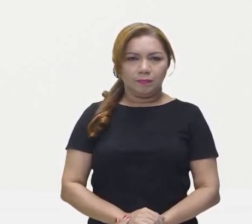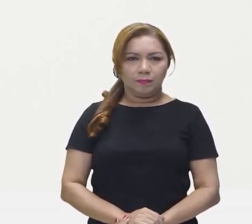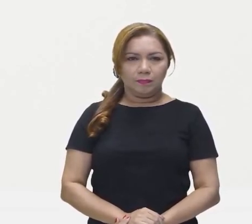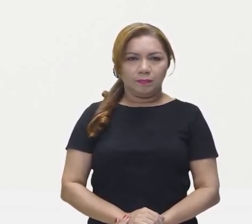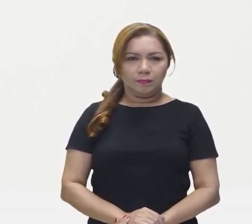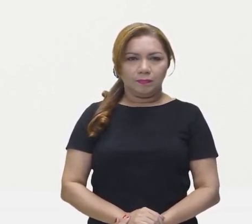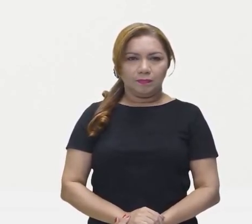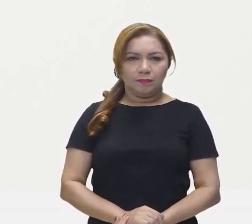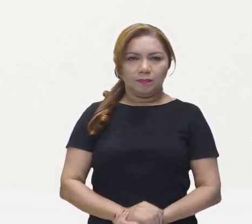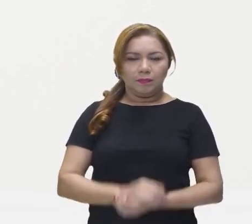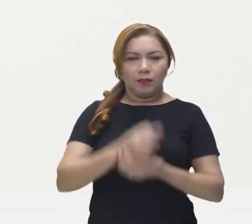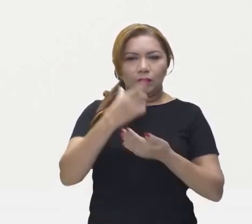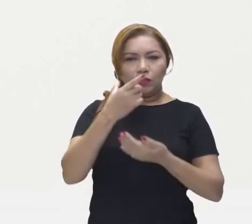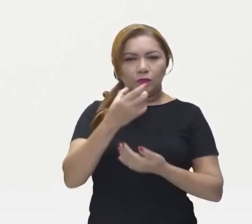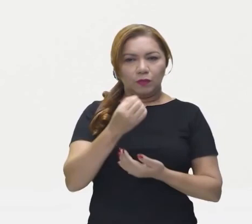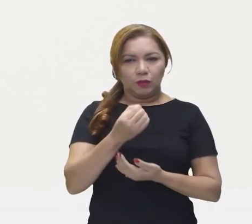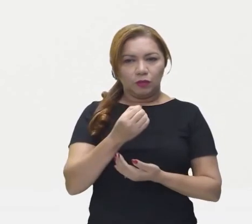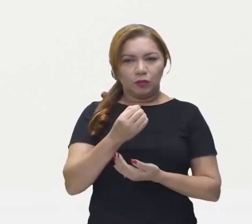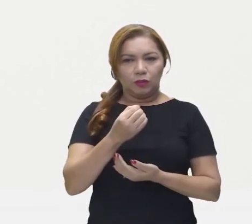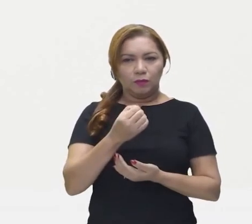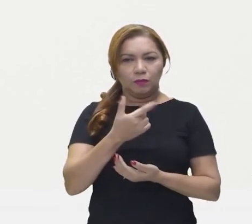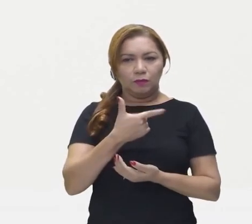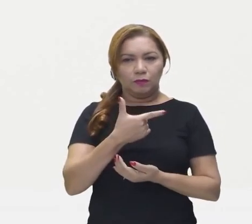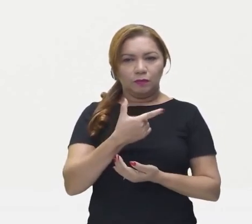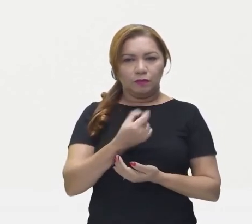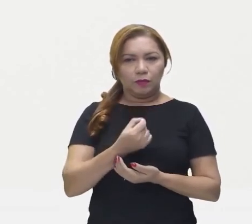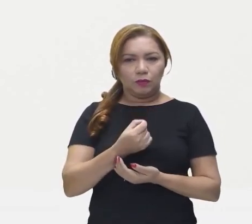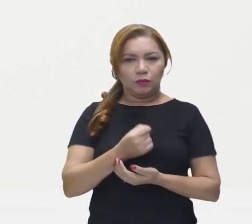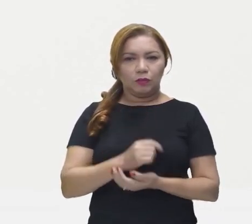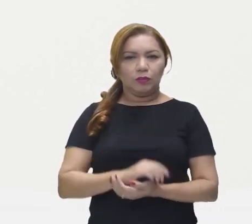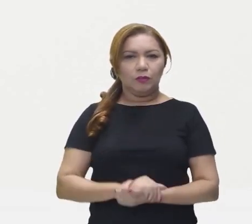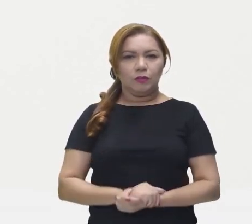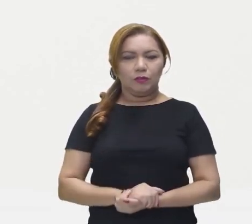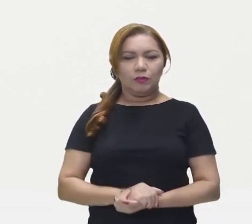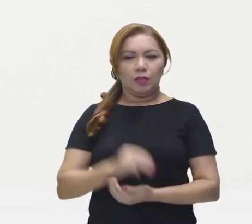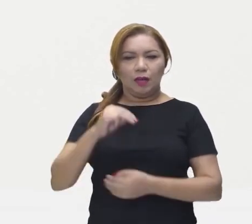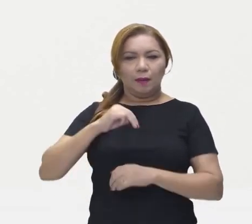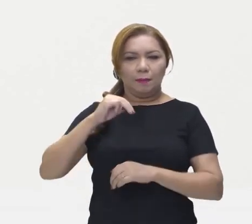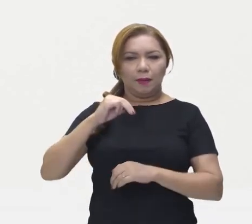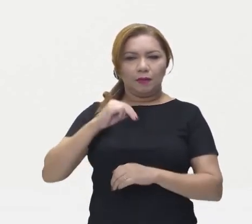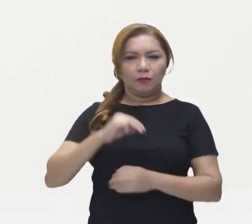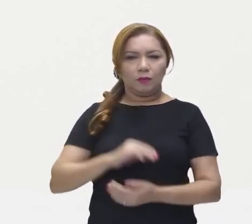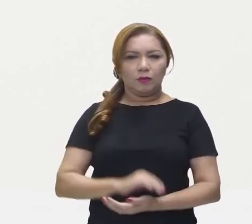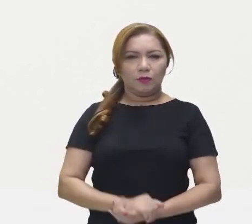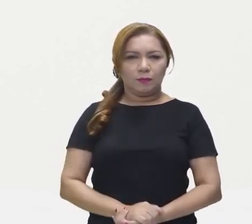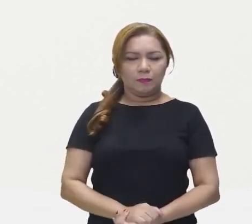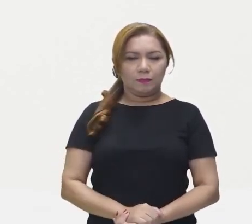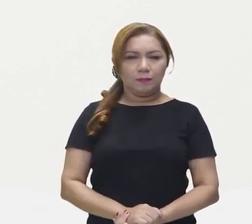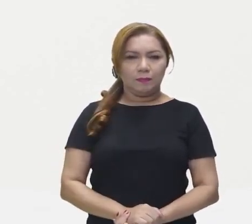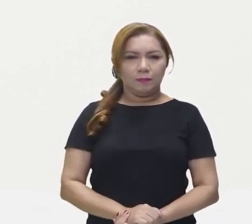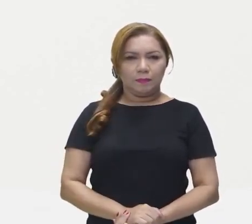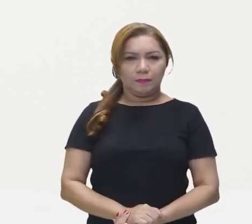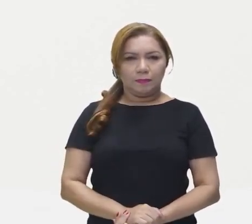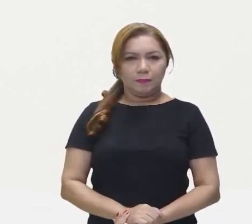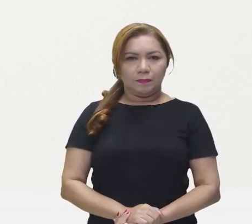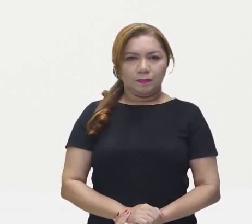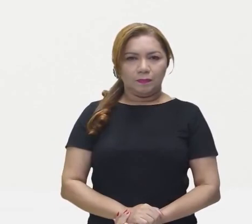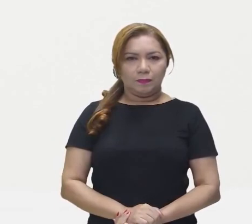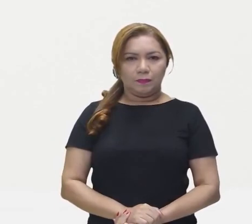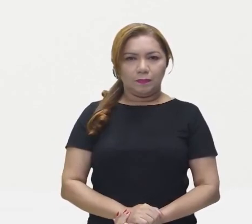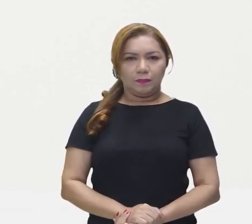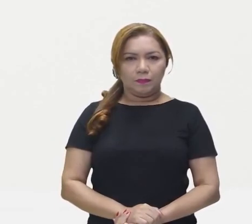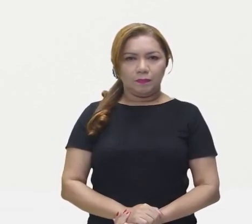20 metros. 20 mais esse 10 aqui